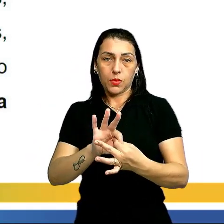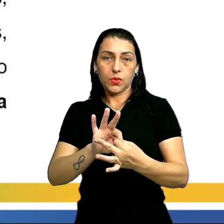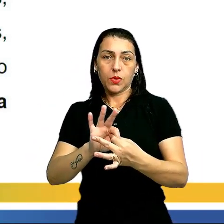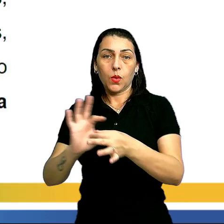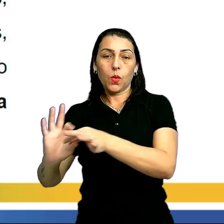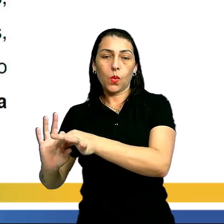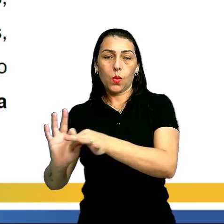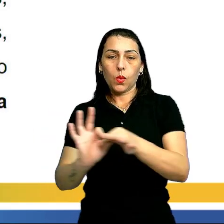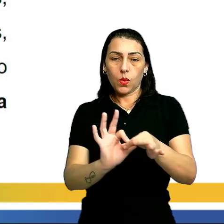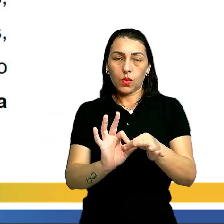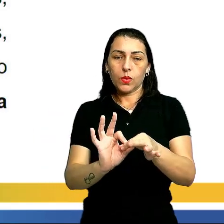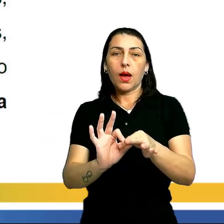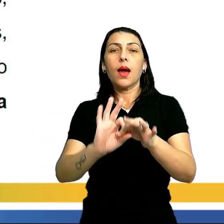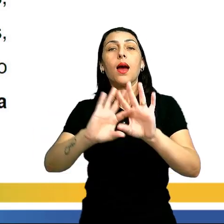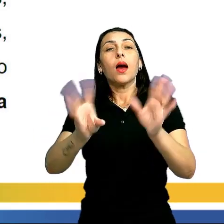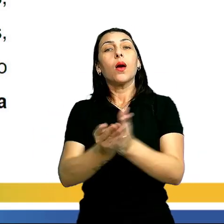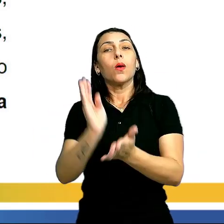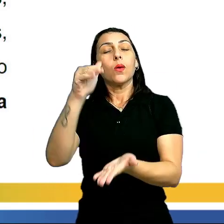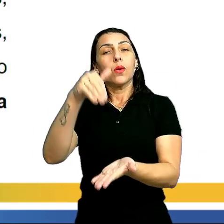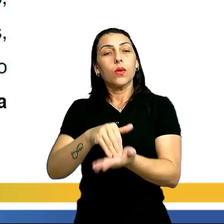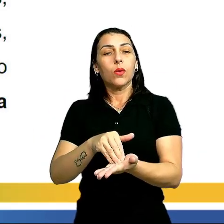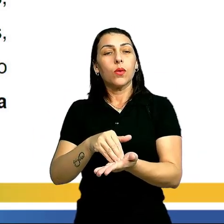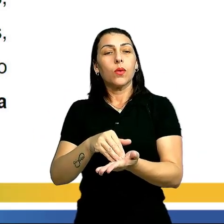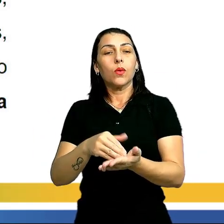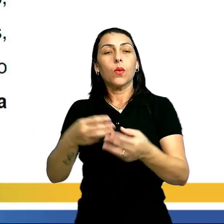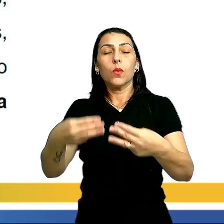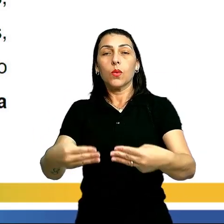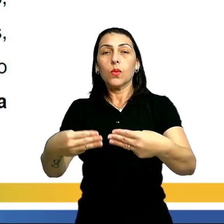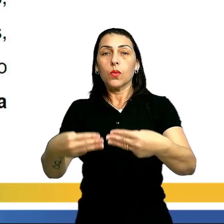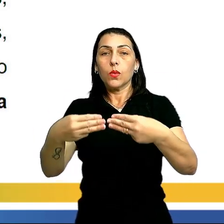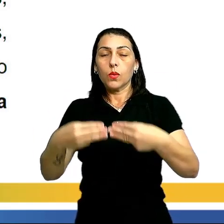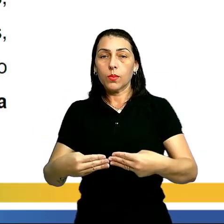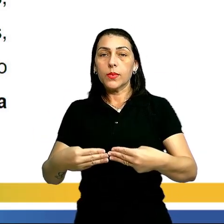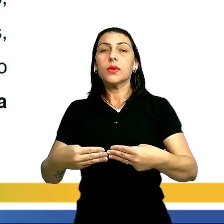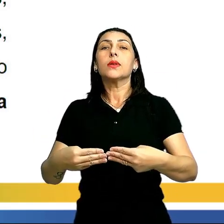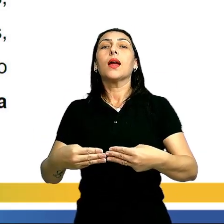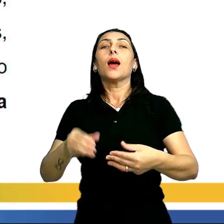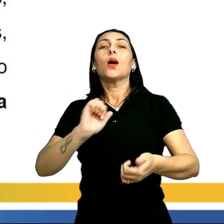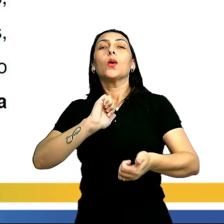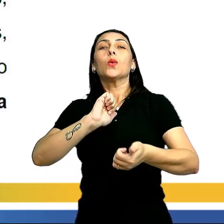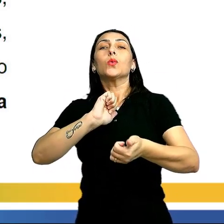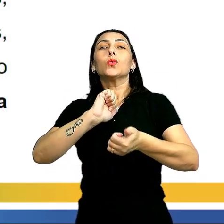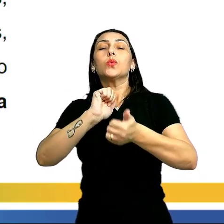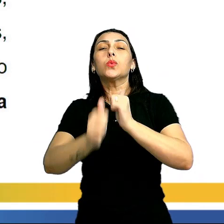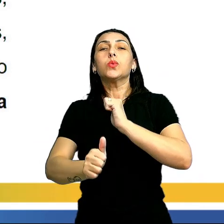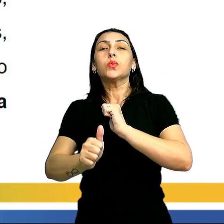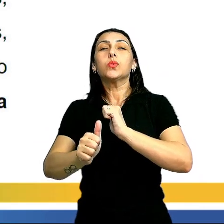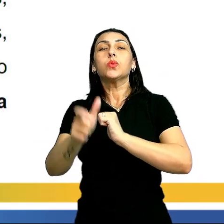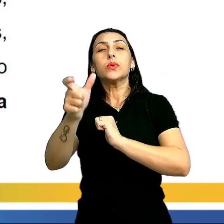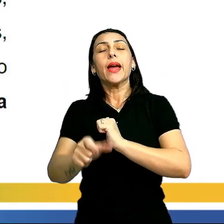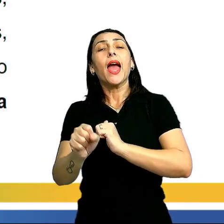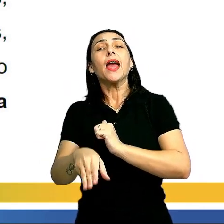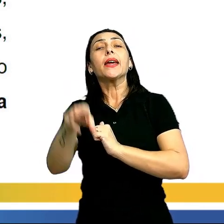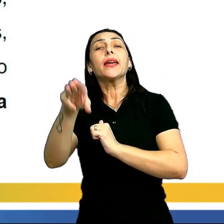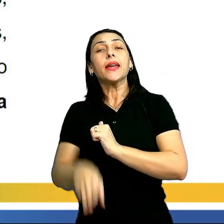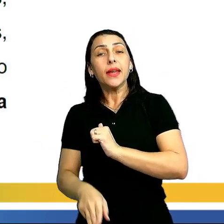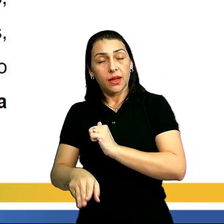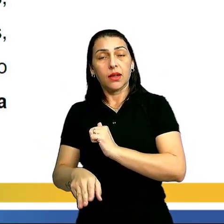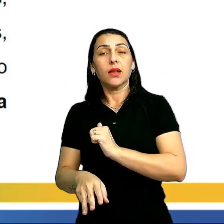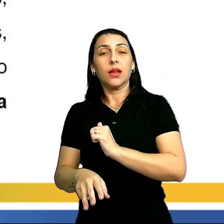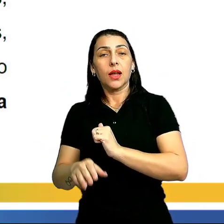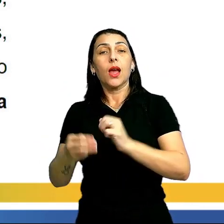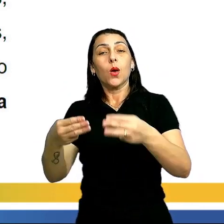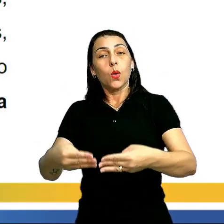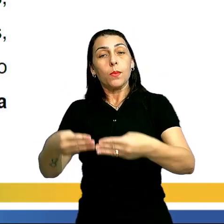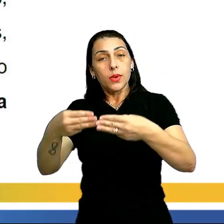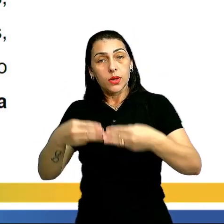coesivo, ele dá a ideia de conclusão. O Ministério do Esporte, quem é que é o agente? Quem é que vai ter que tomar a medida?